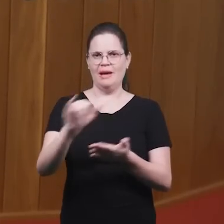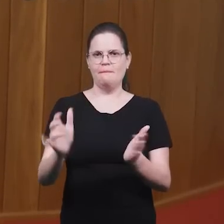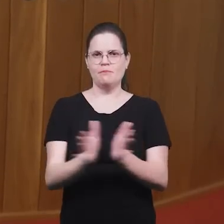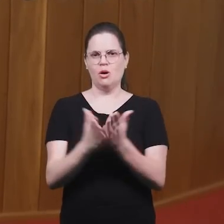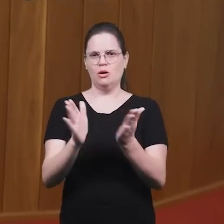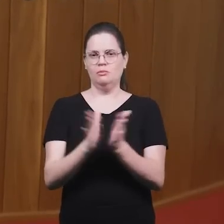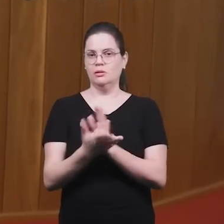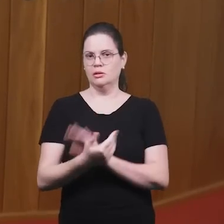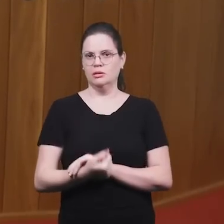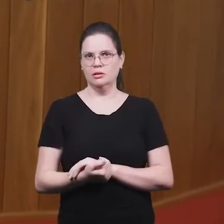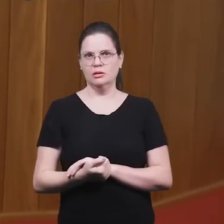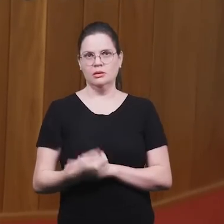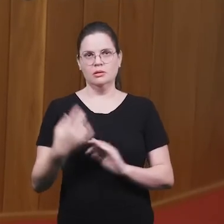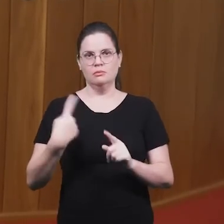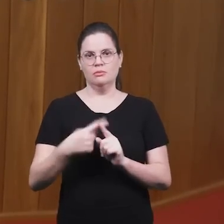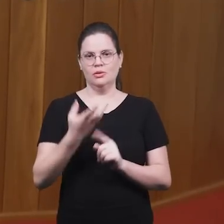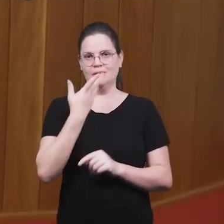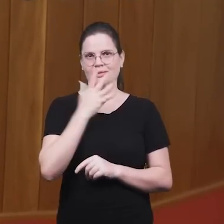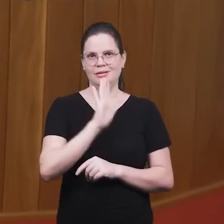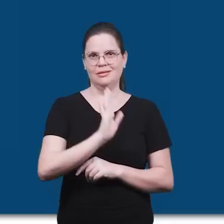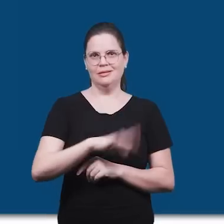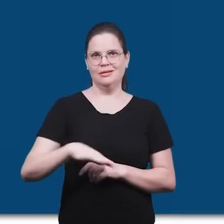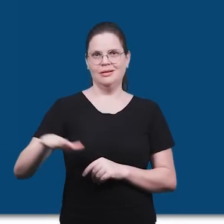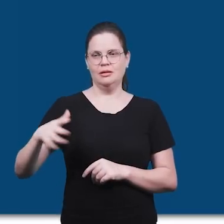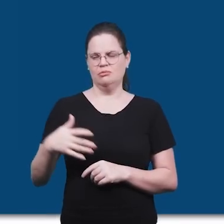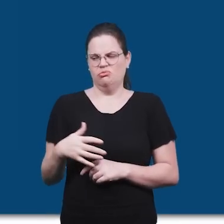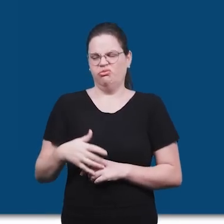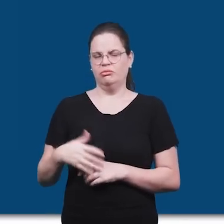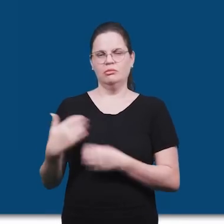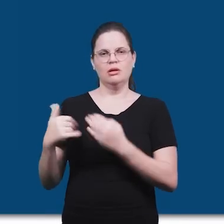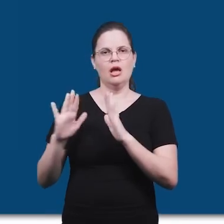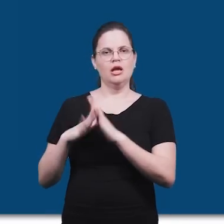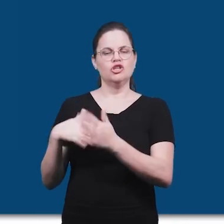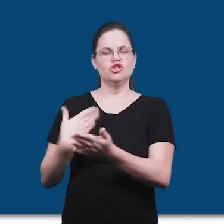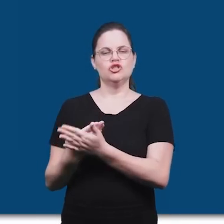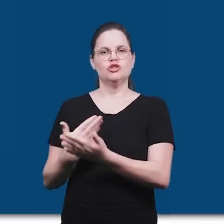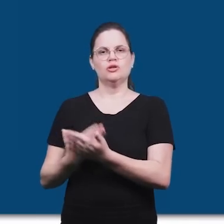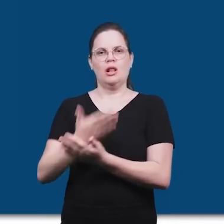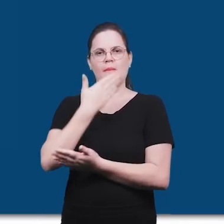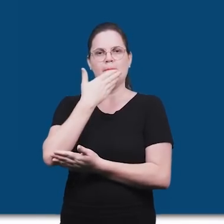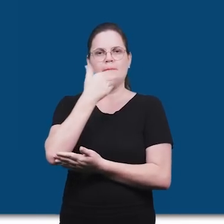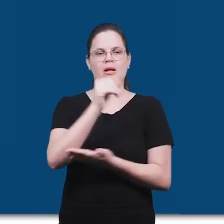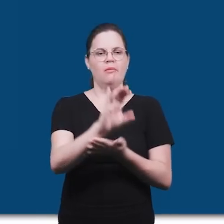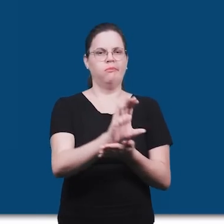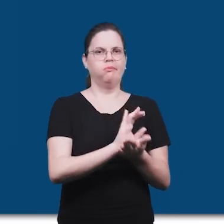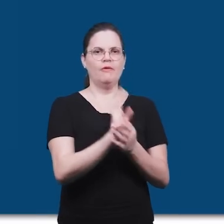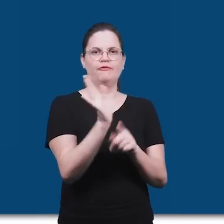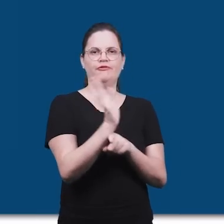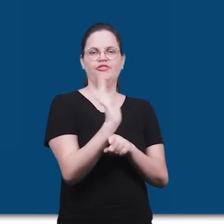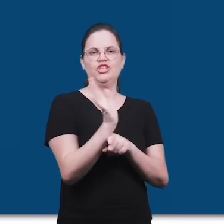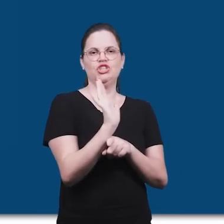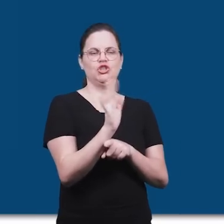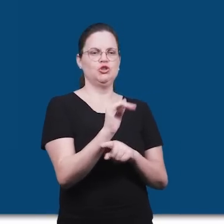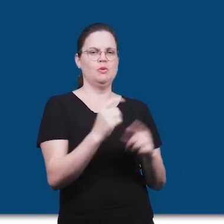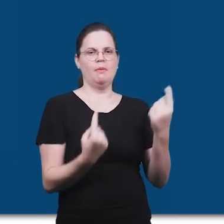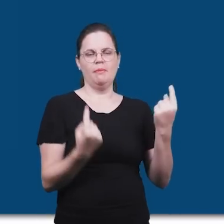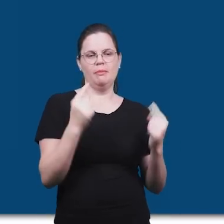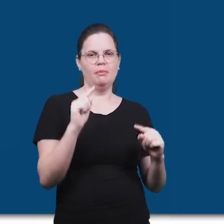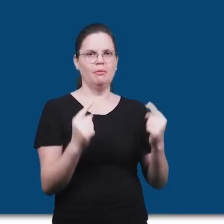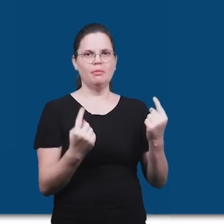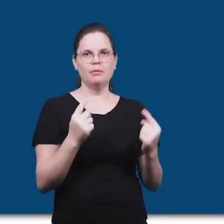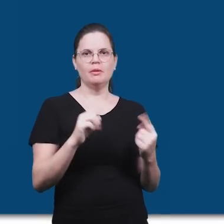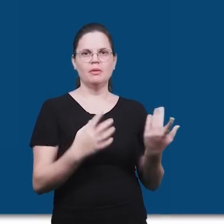pobre. Por quê? Porque crianças desdenham da escola e dizem lucrar fazendo videozinho na